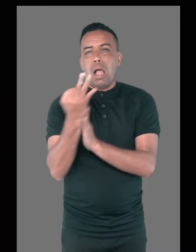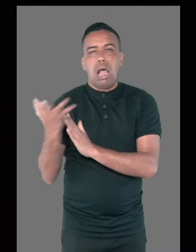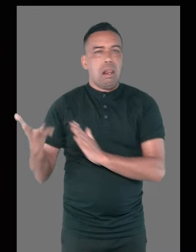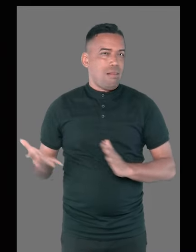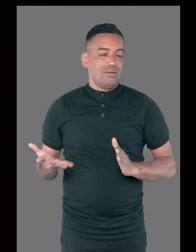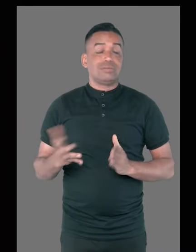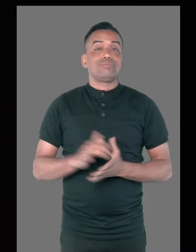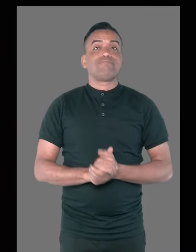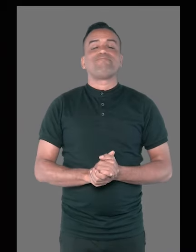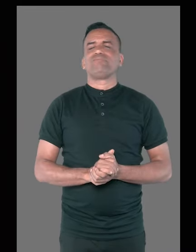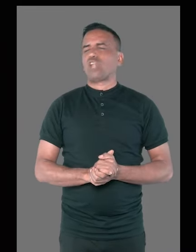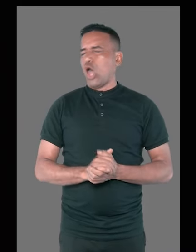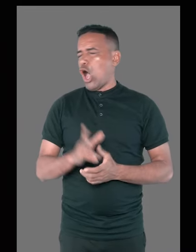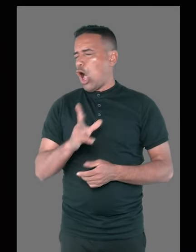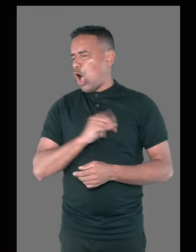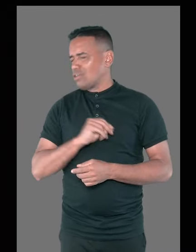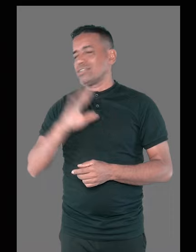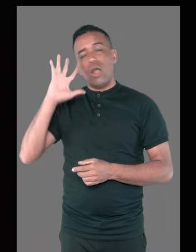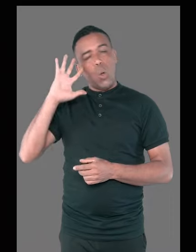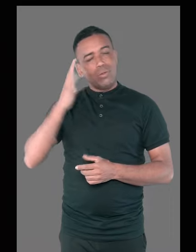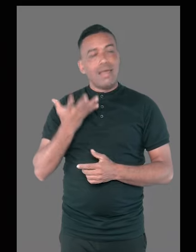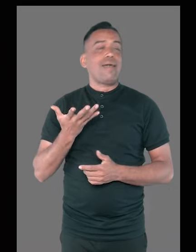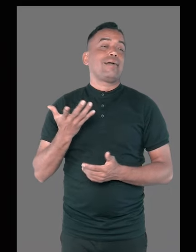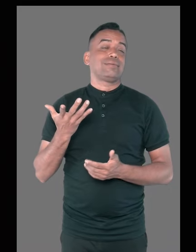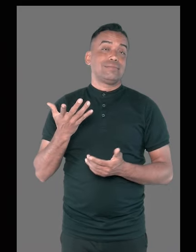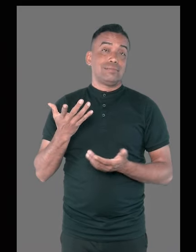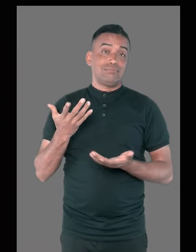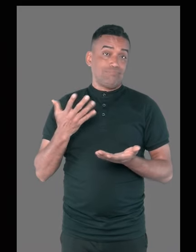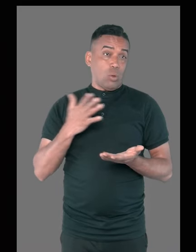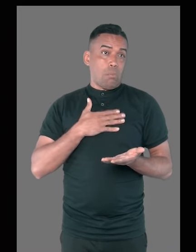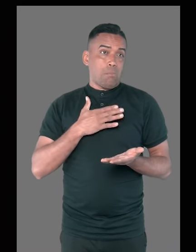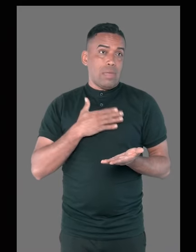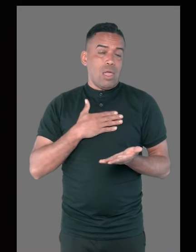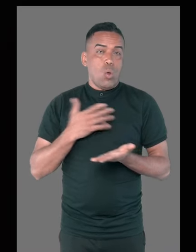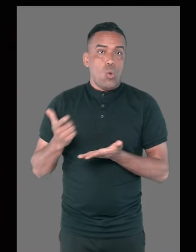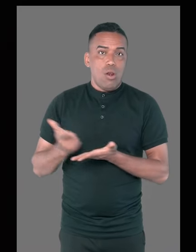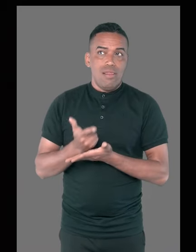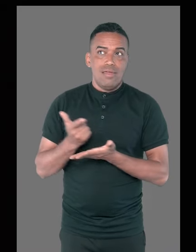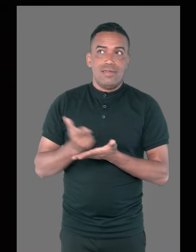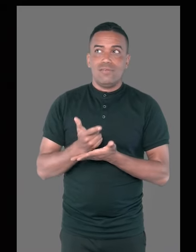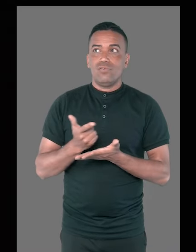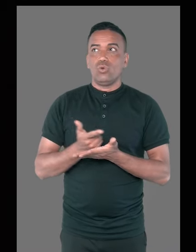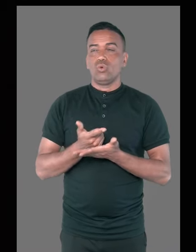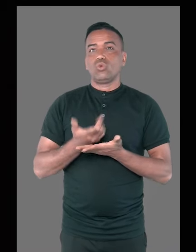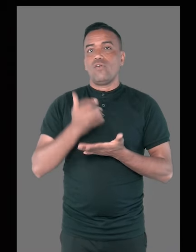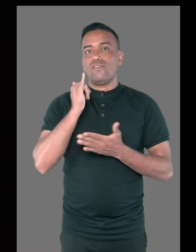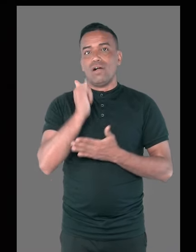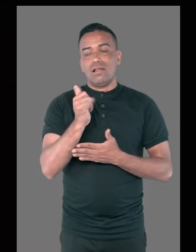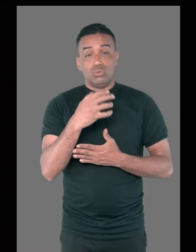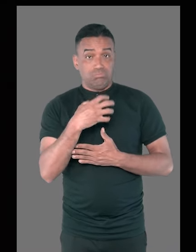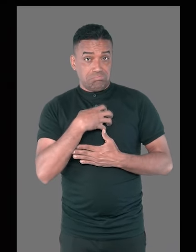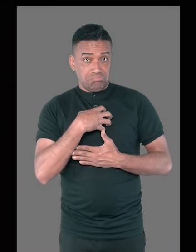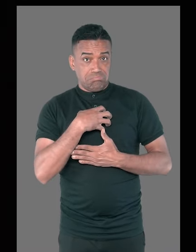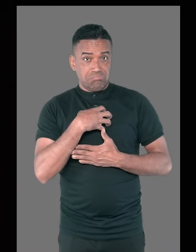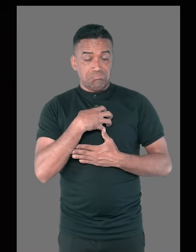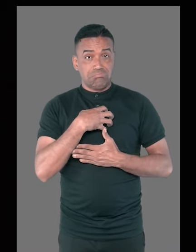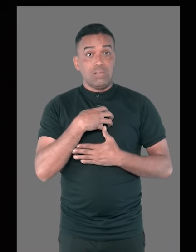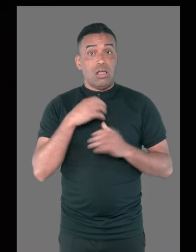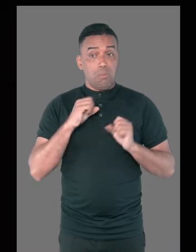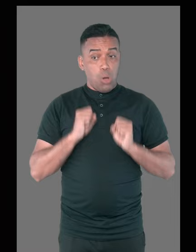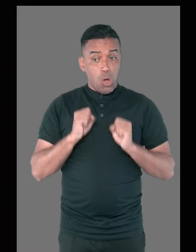Mas essa tragédia acontece o tempo todo, e o livro... Eu estou falando dessa maneira, então o livro